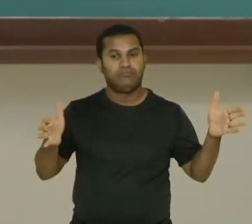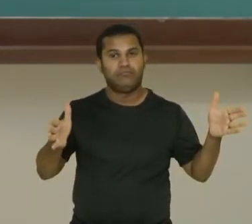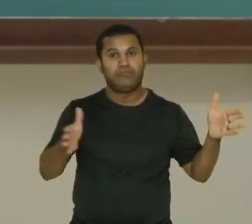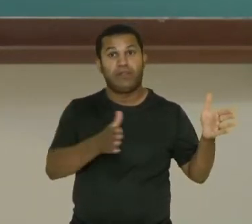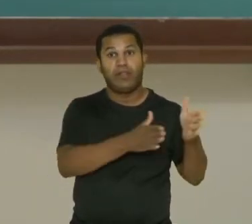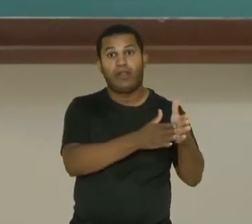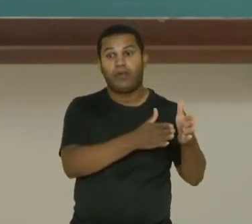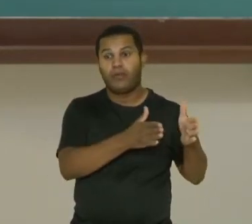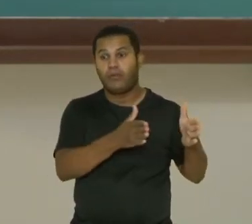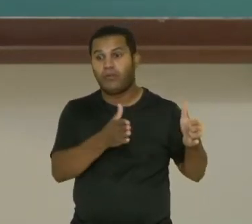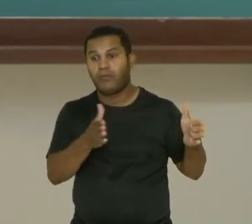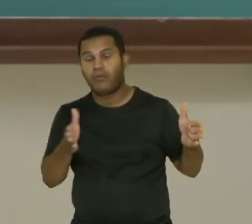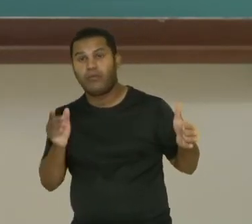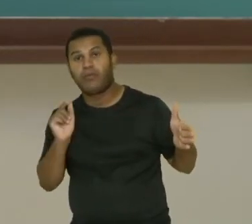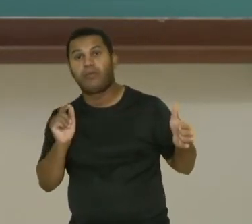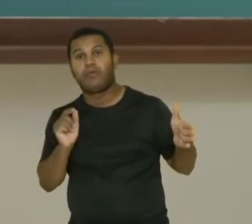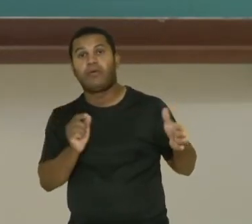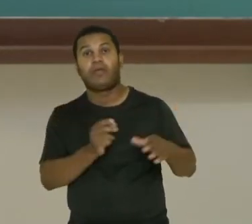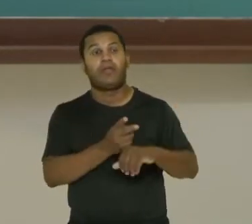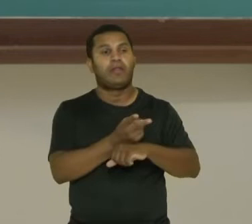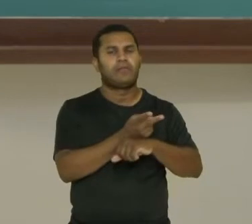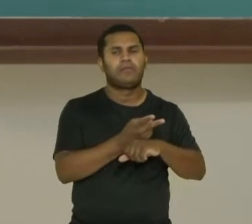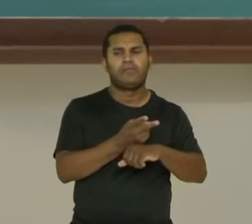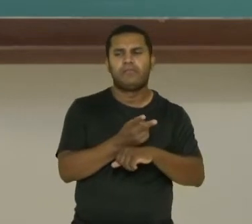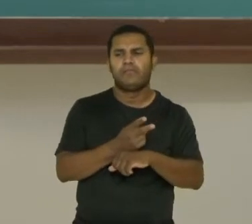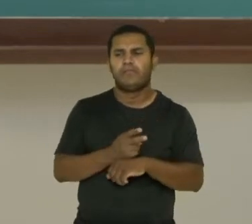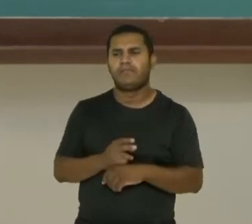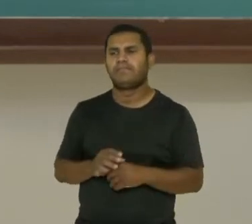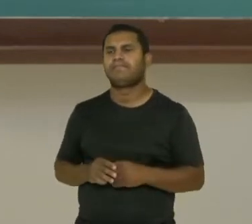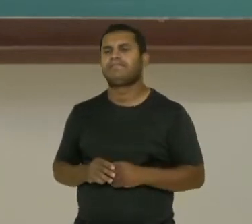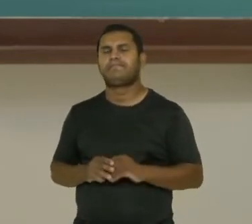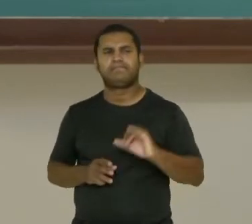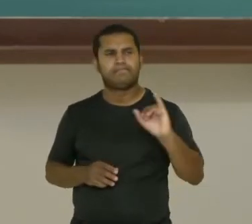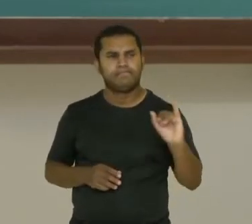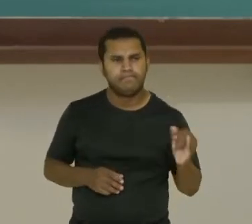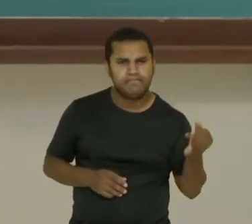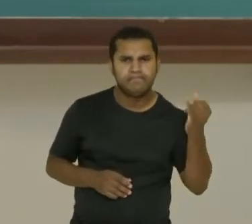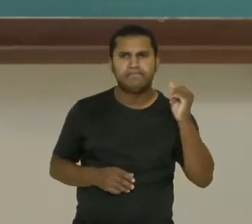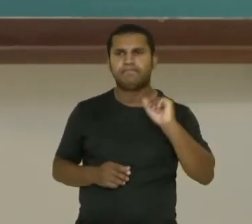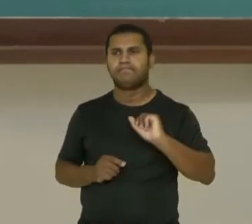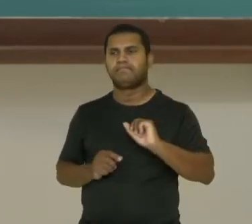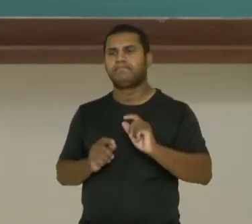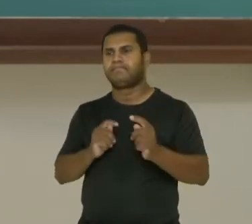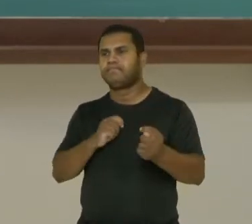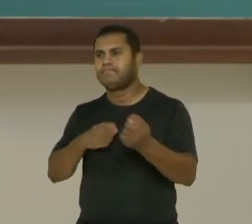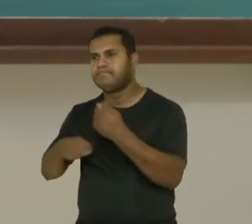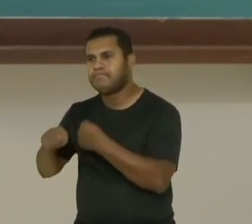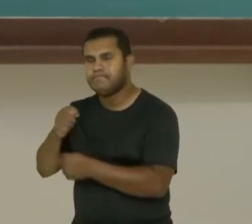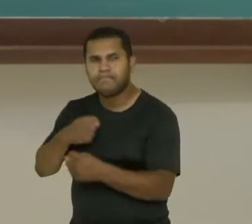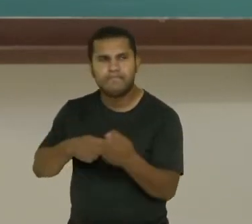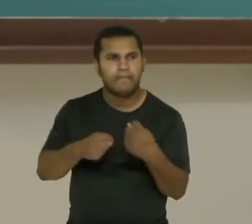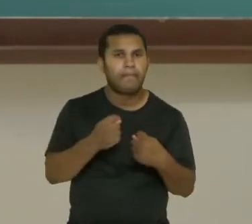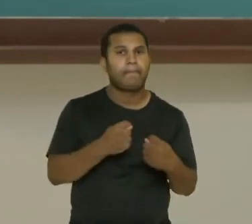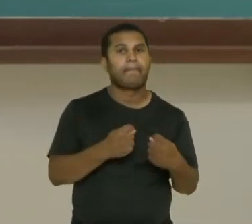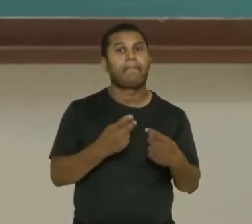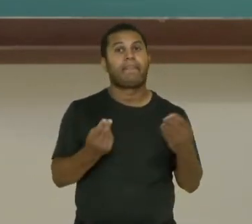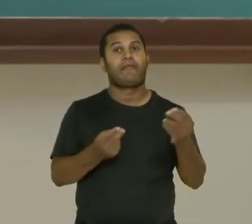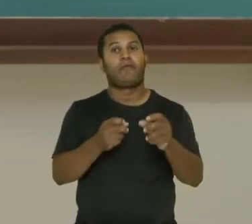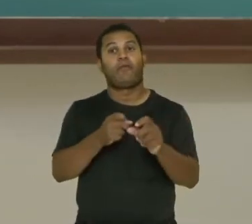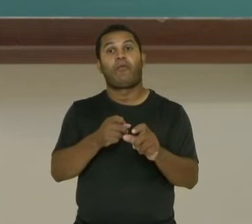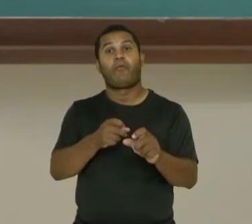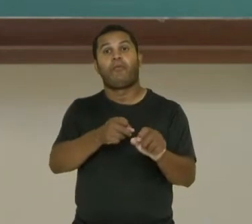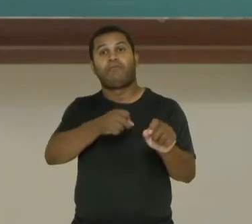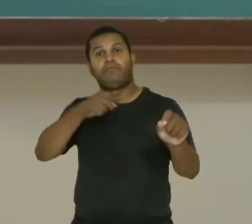Então isso mostra também a fragilidade, né, dos povos originários com relação às armas,